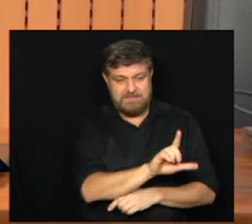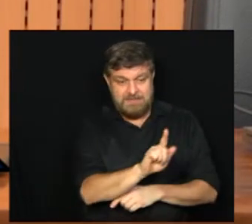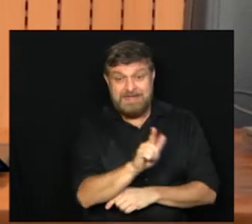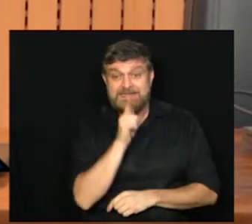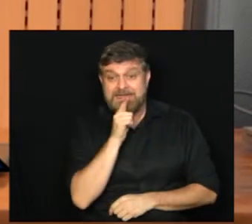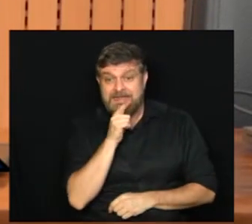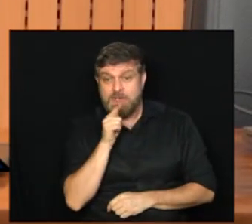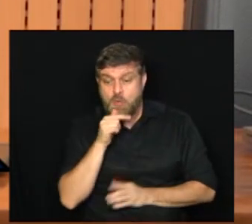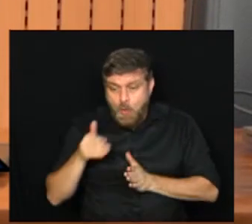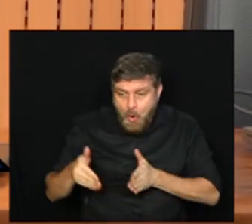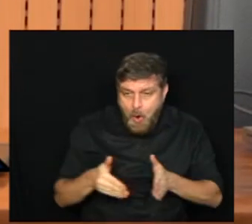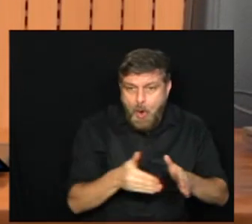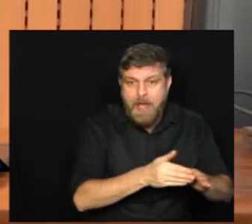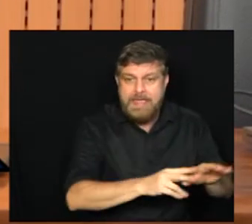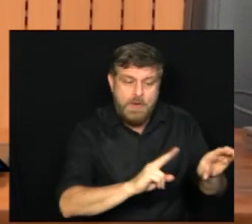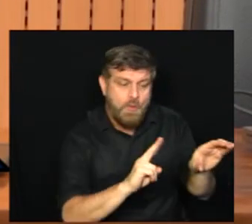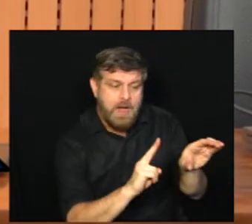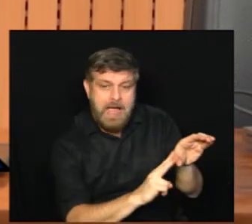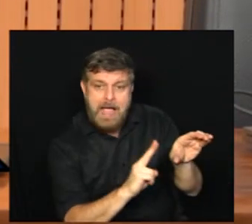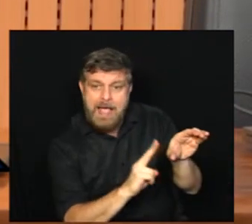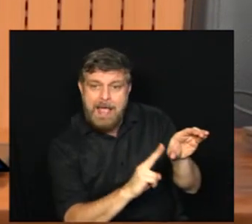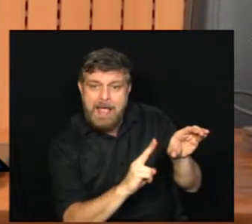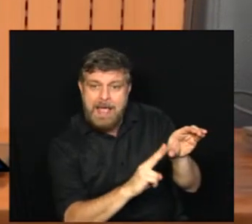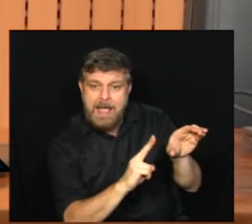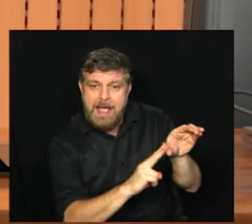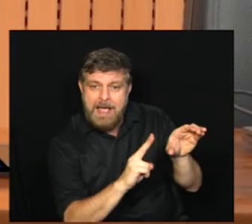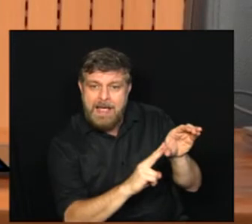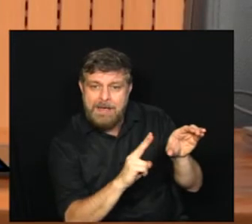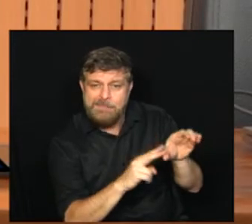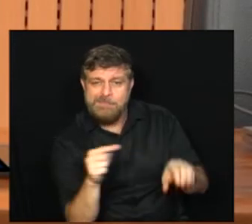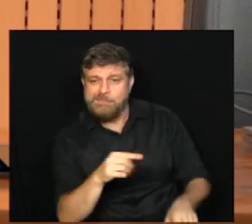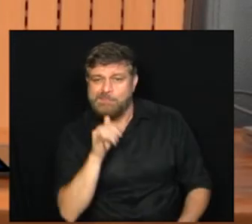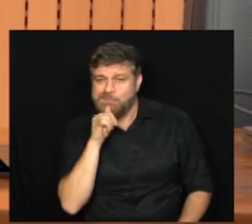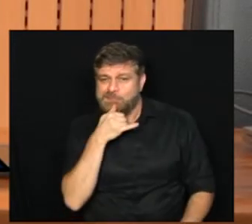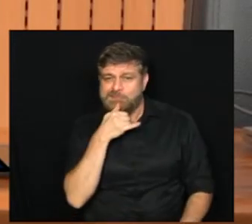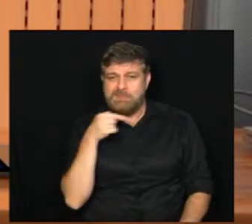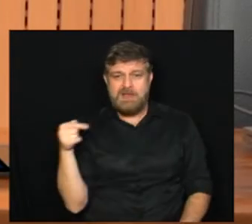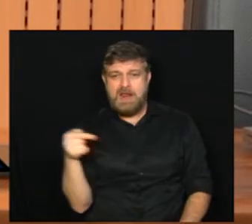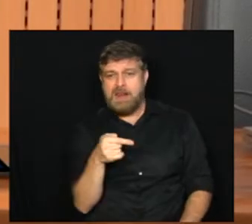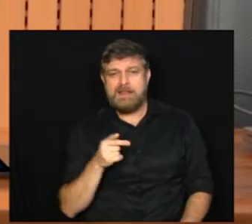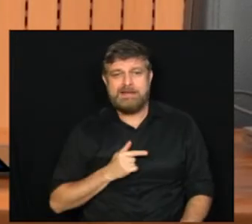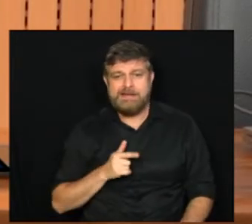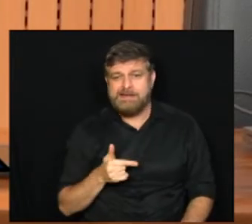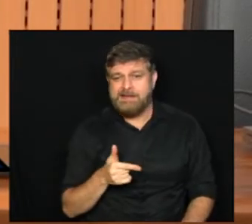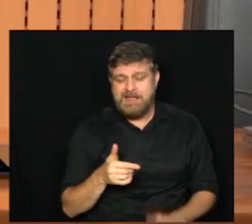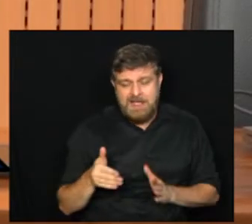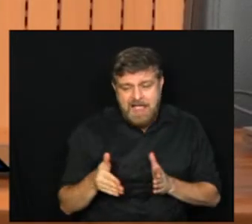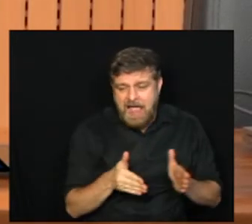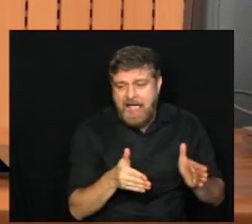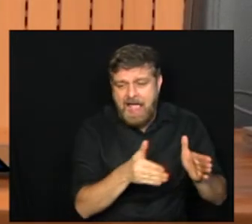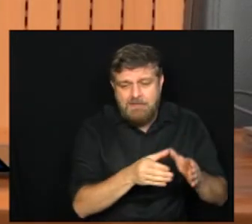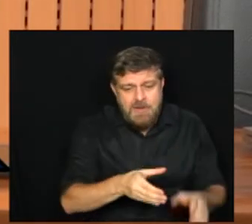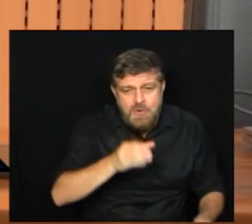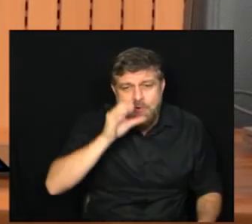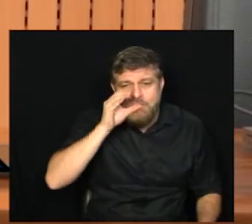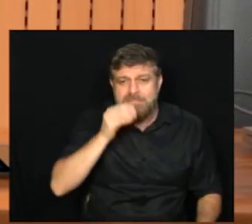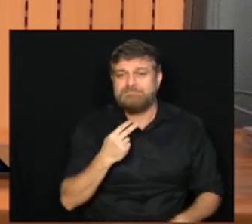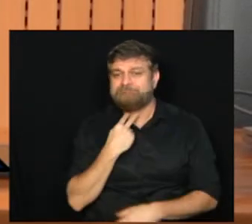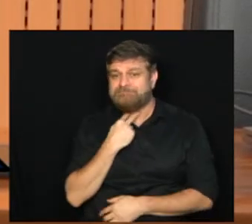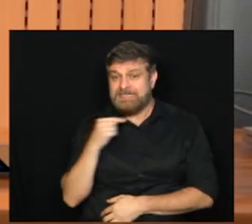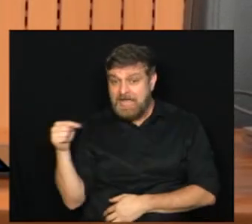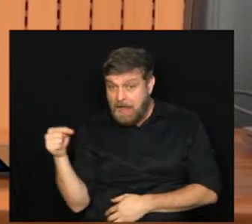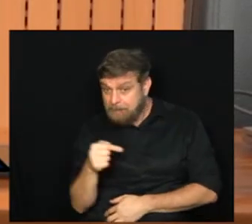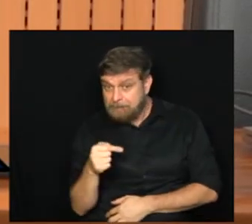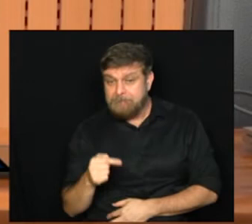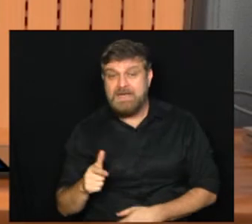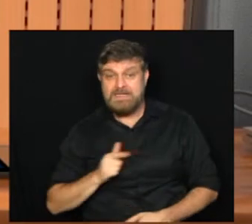Capivari. E, infelizmente, não tem potabilidade naquele trecho, mas é um bem que nós